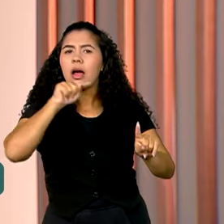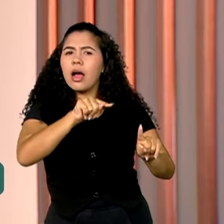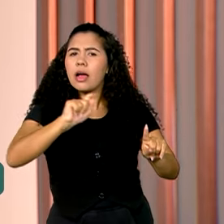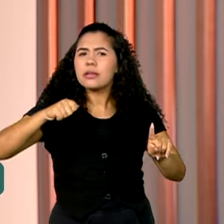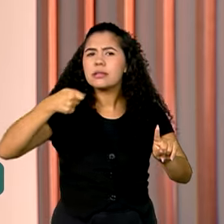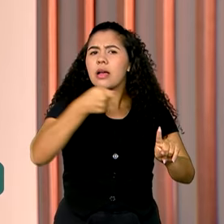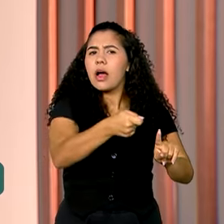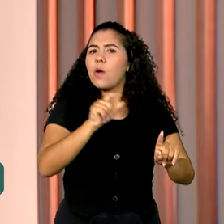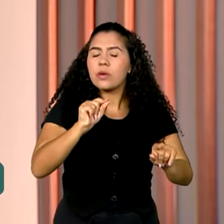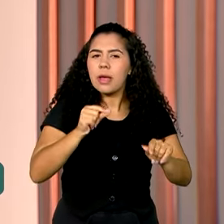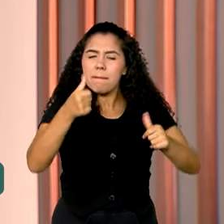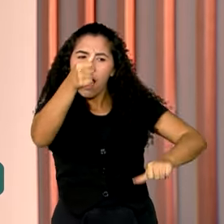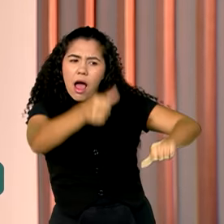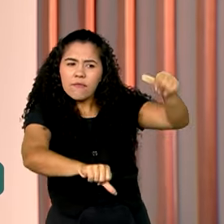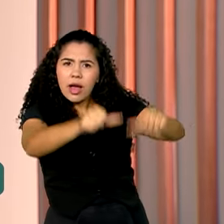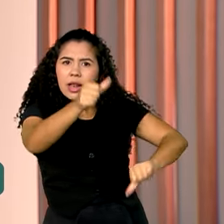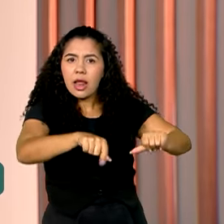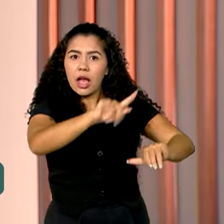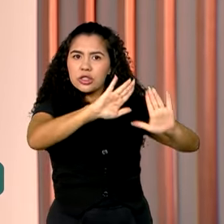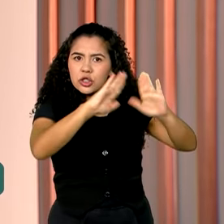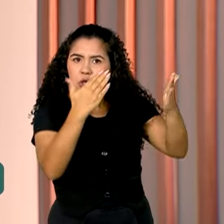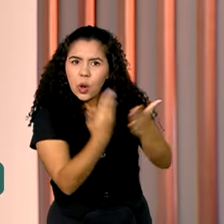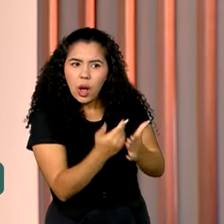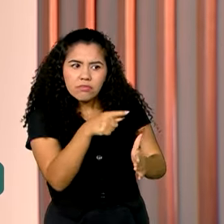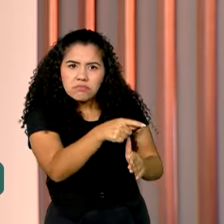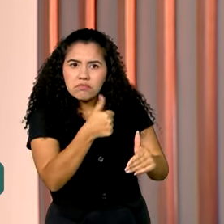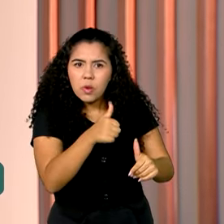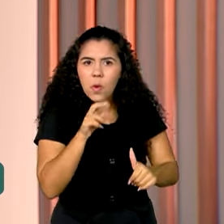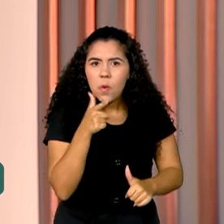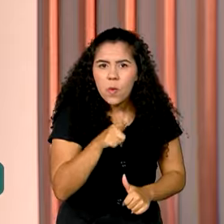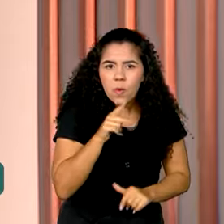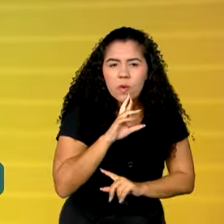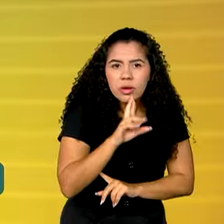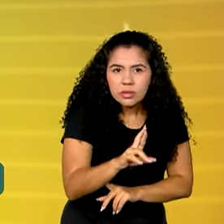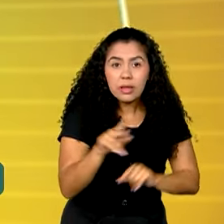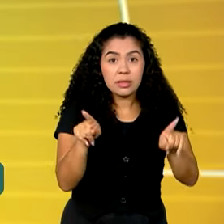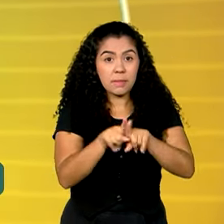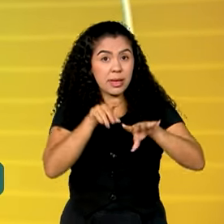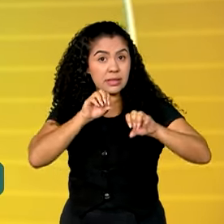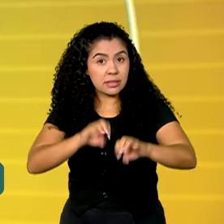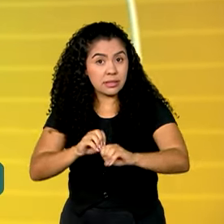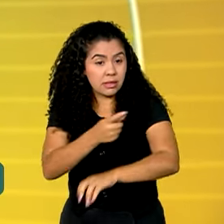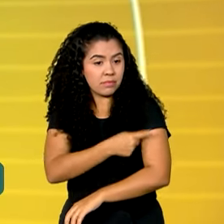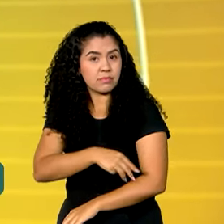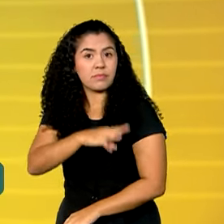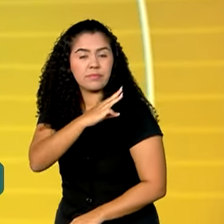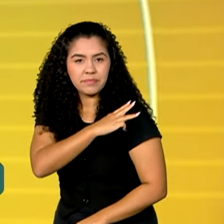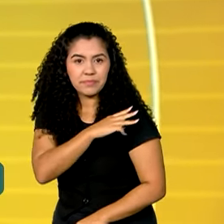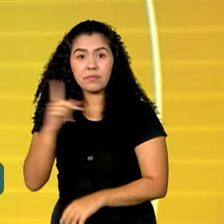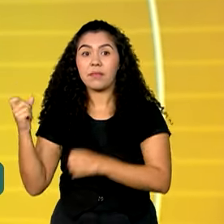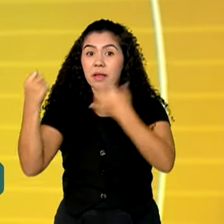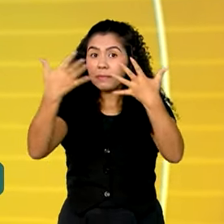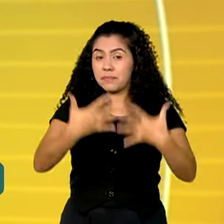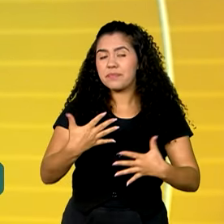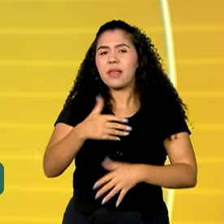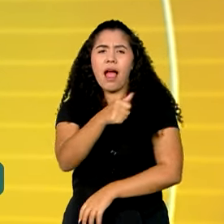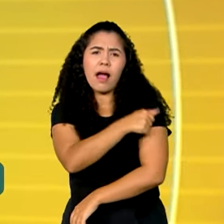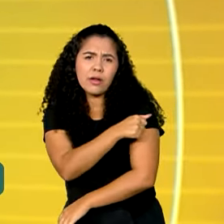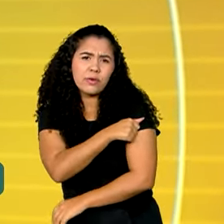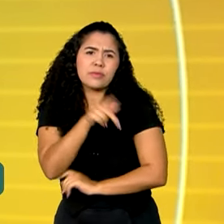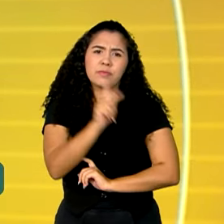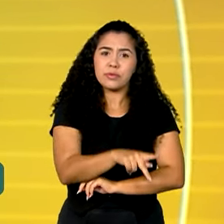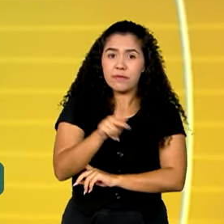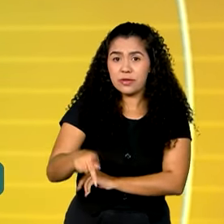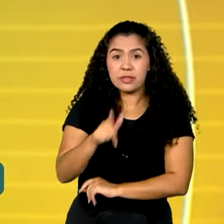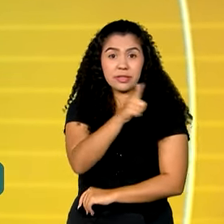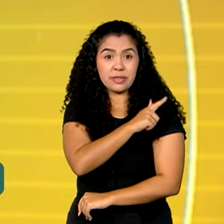o desempenho das escolas e redes de ensino básico no Brasil. Estudantes, professores e gestores nota